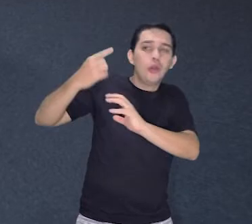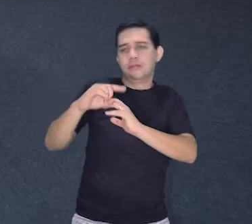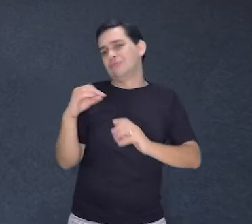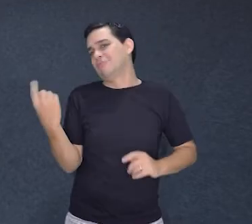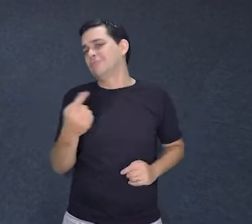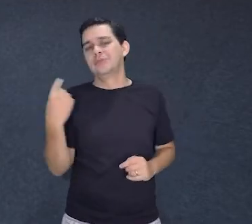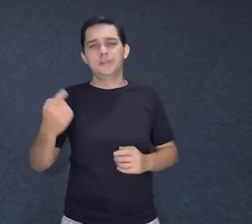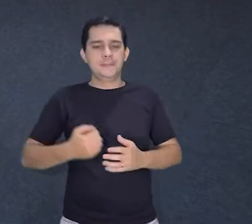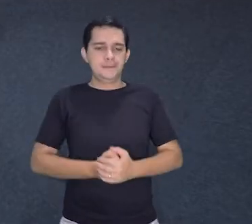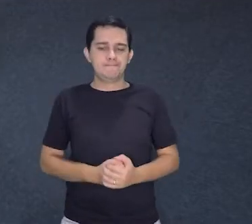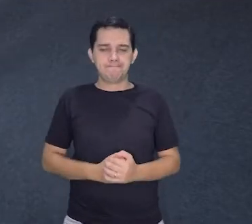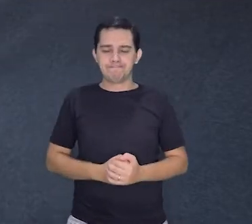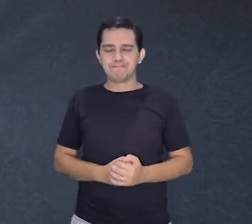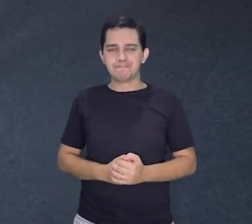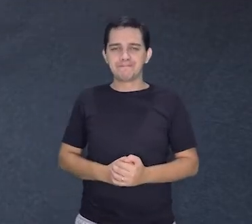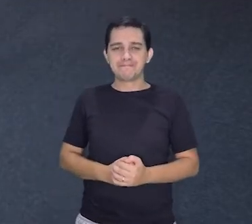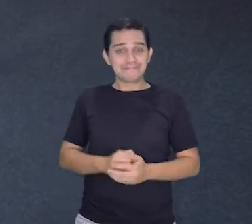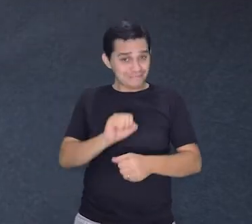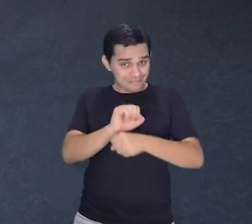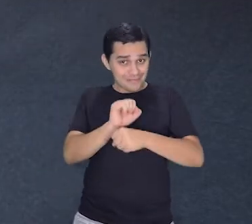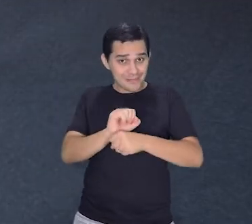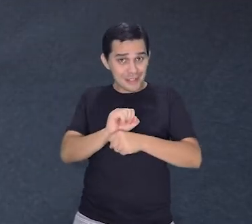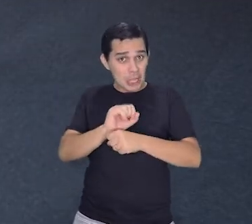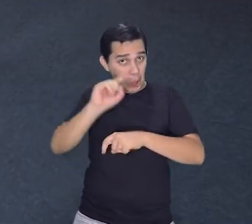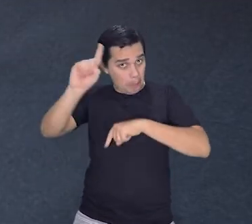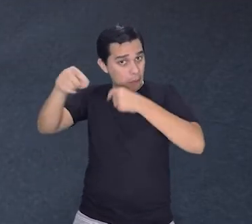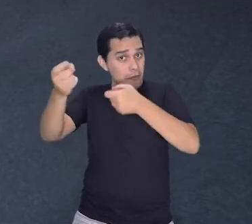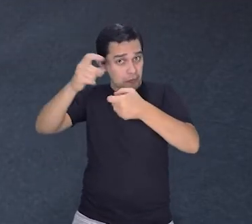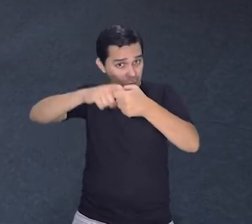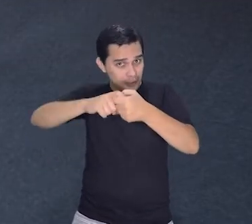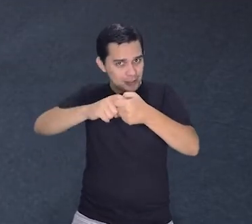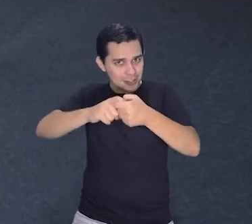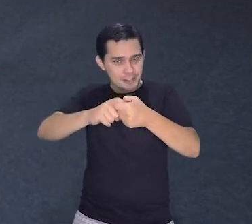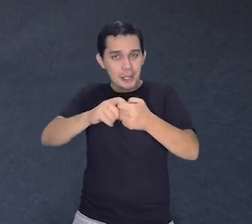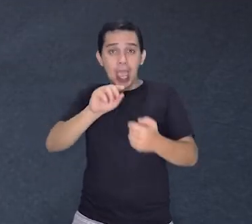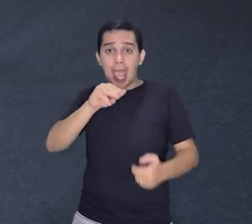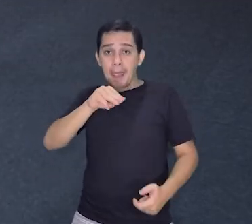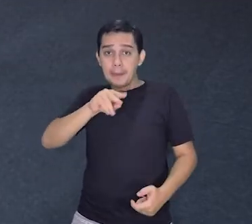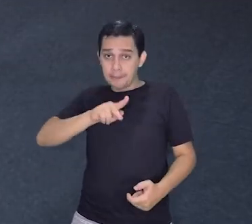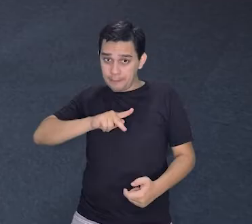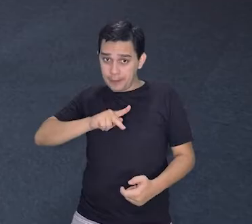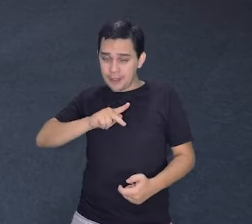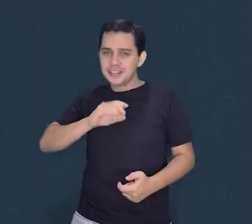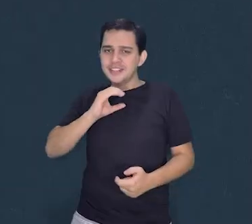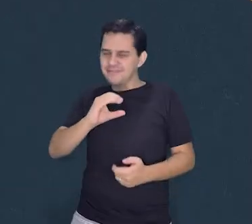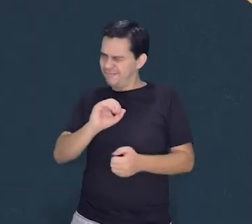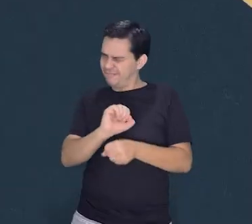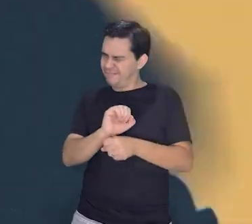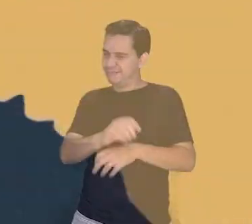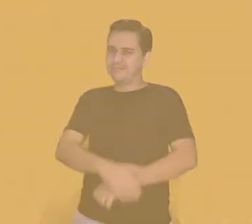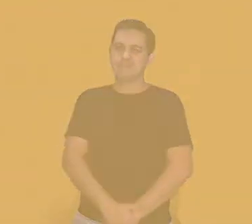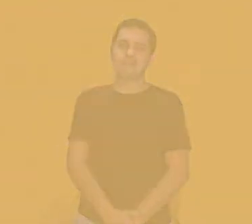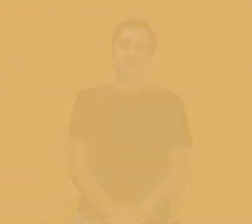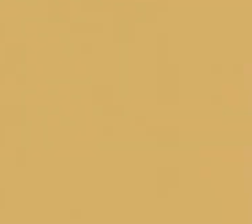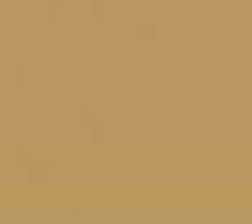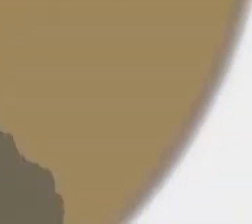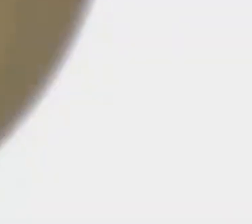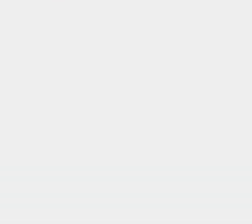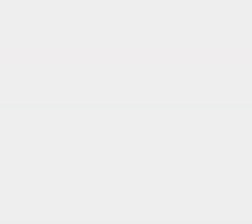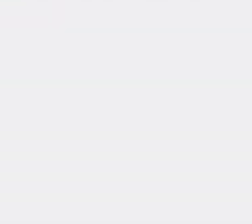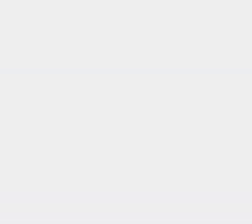todos. Agora nós vamos para um rápido intervalo. Não saia daí, o MP Cidadão volta já.